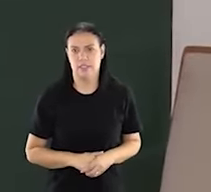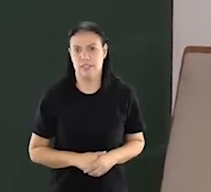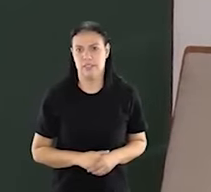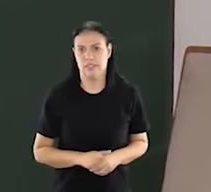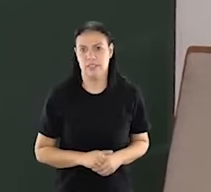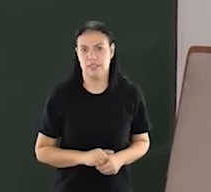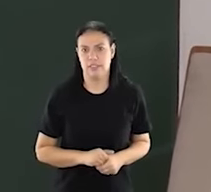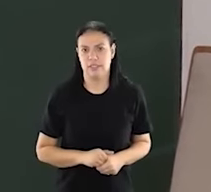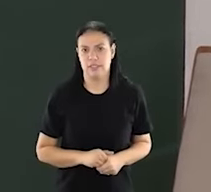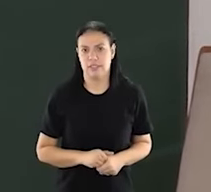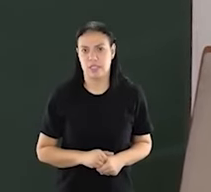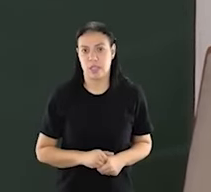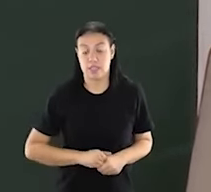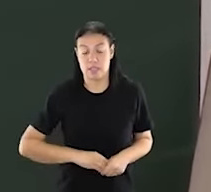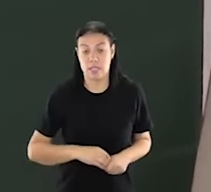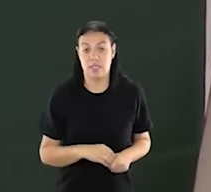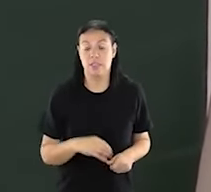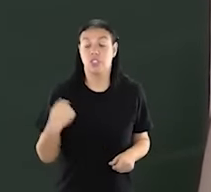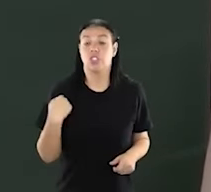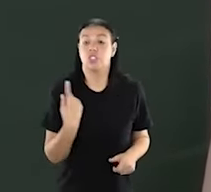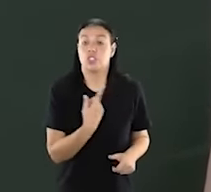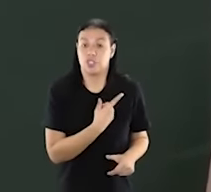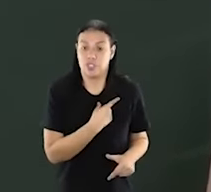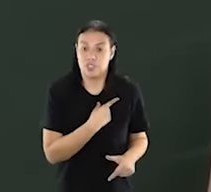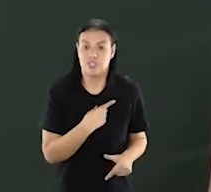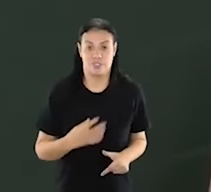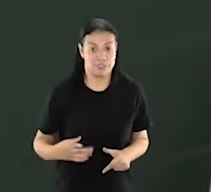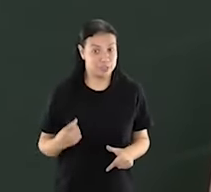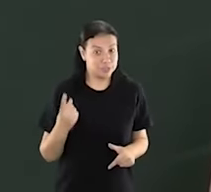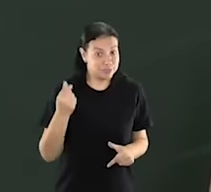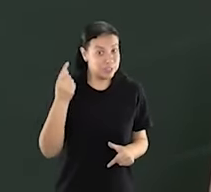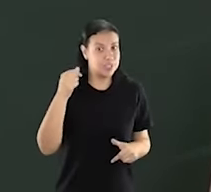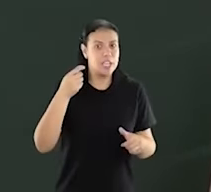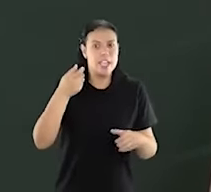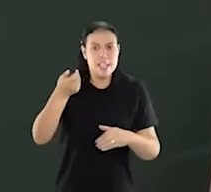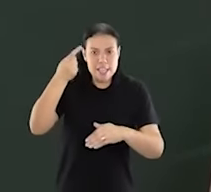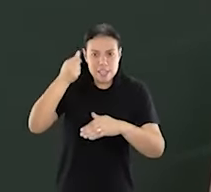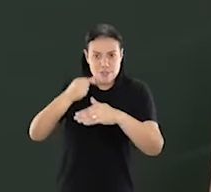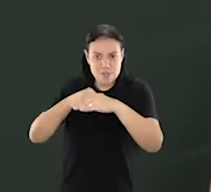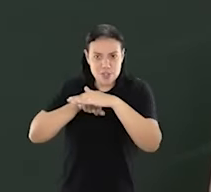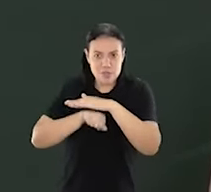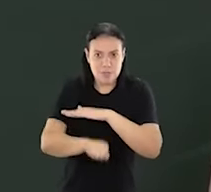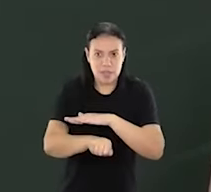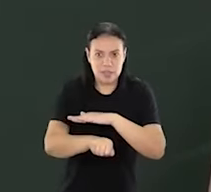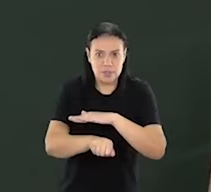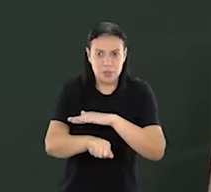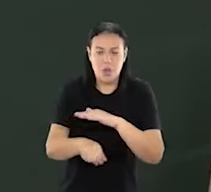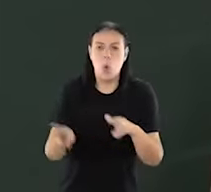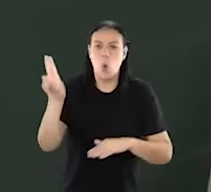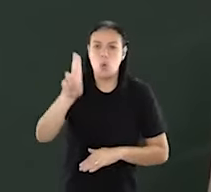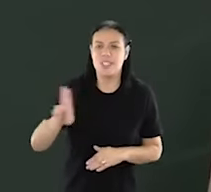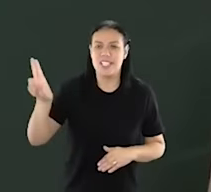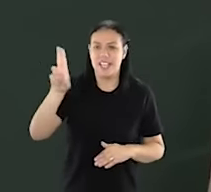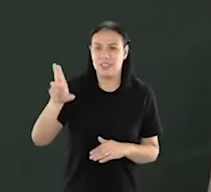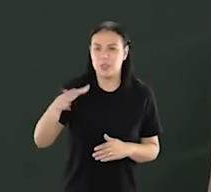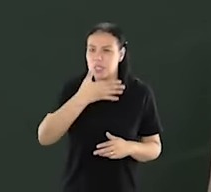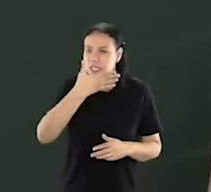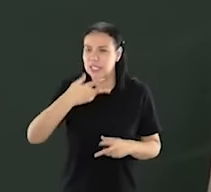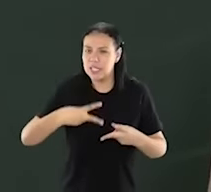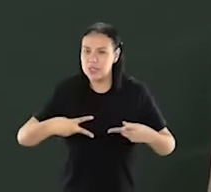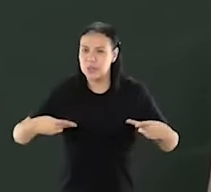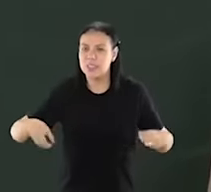eternas. É por isso que Jesus disse: no mundo inteiro será contado o que Maria